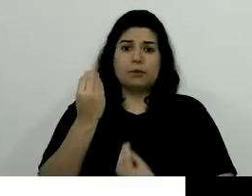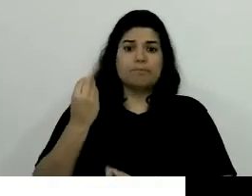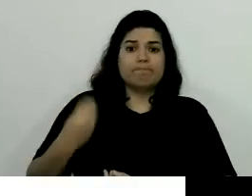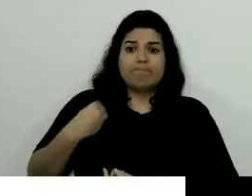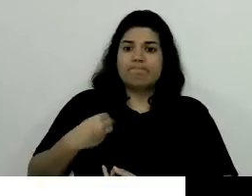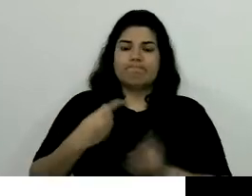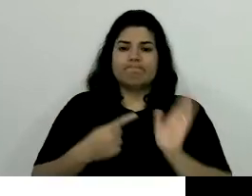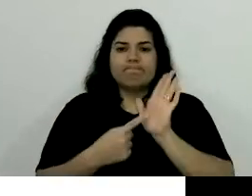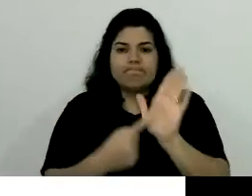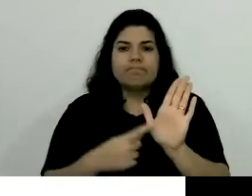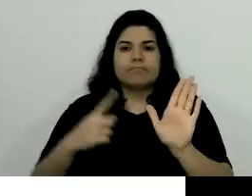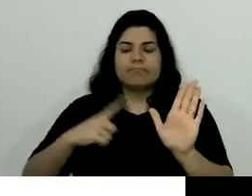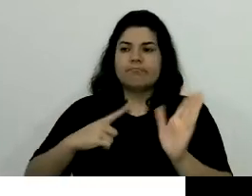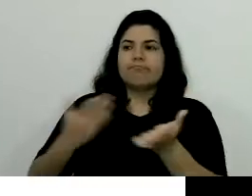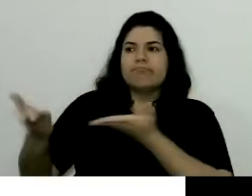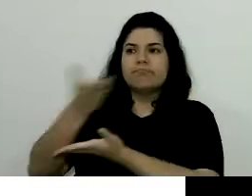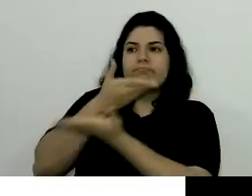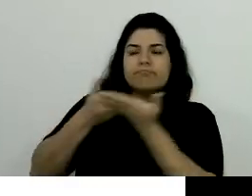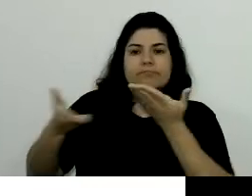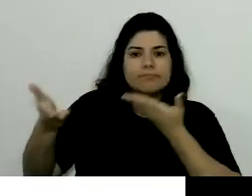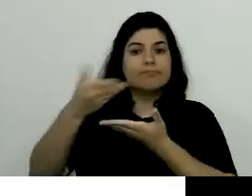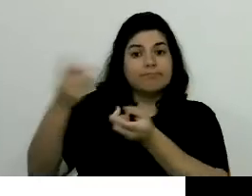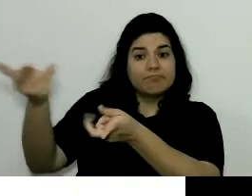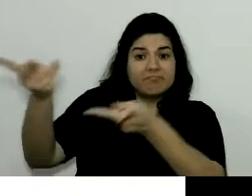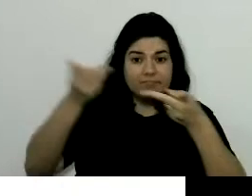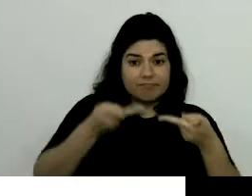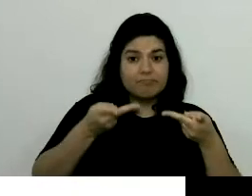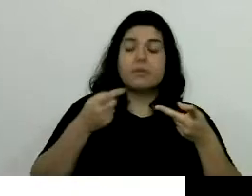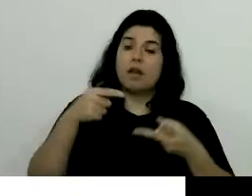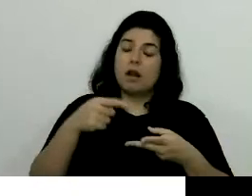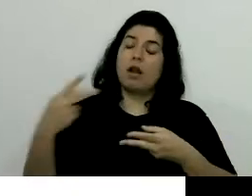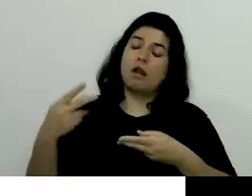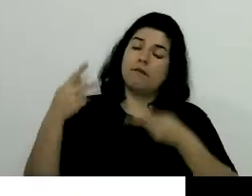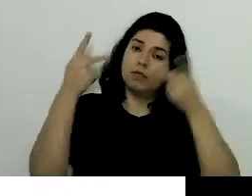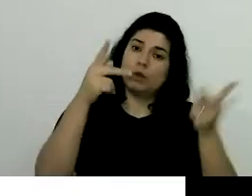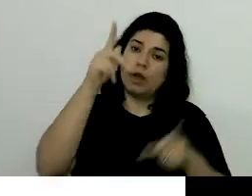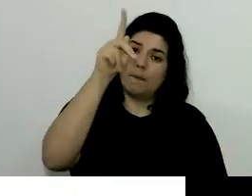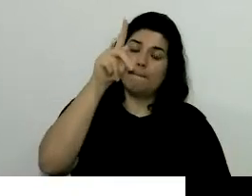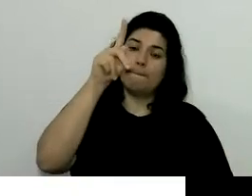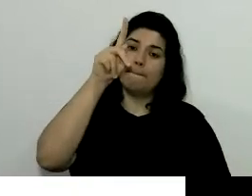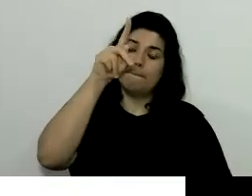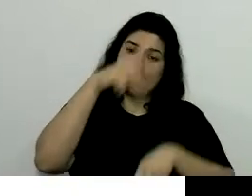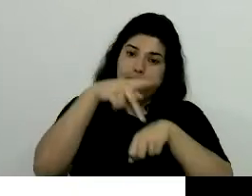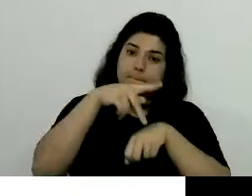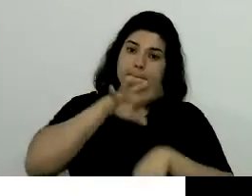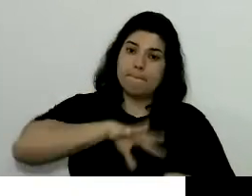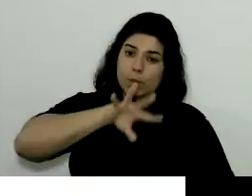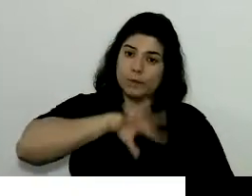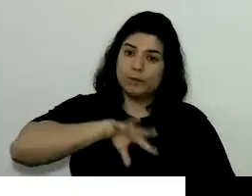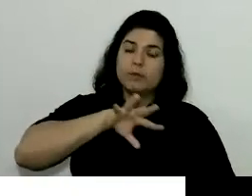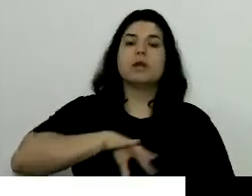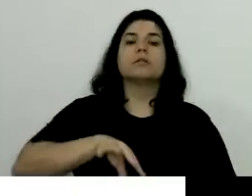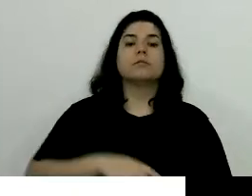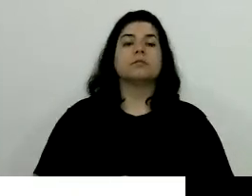no atendimento a essas visitas, né? Ela foi a Portugal, fazendo um estágio com o Luiz